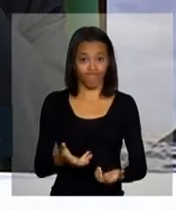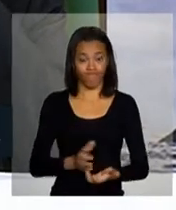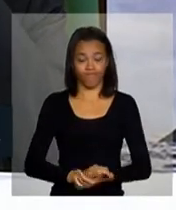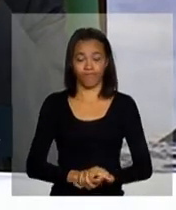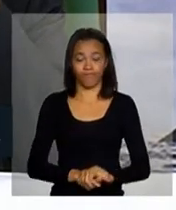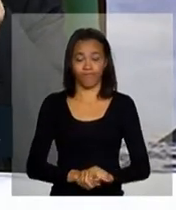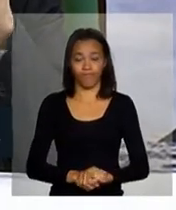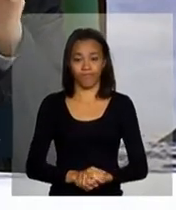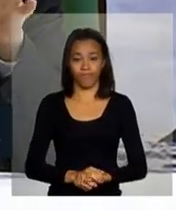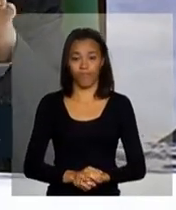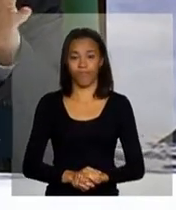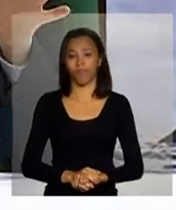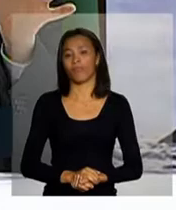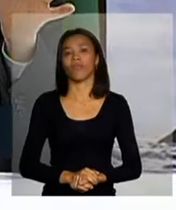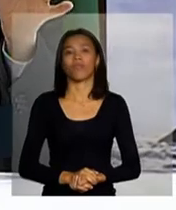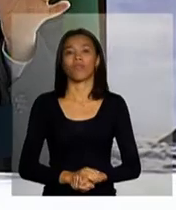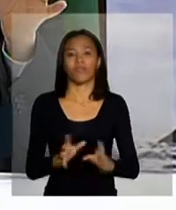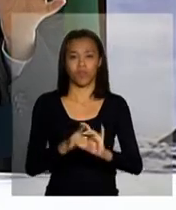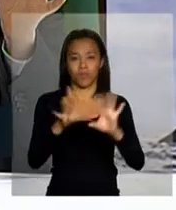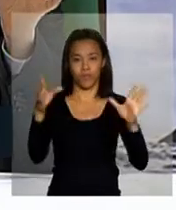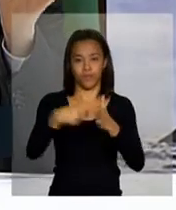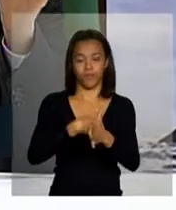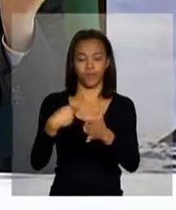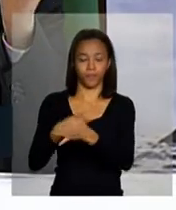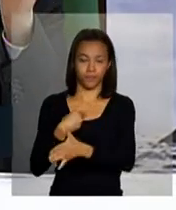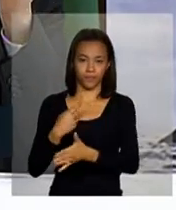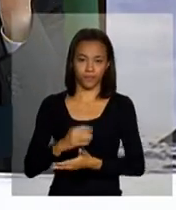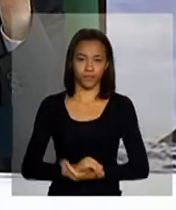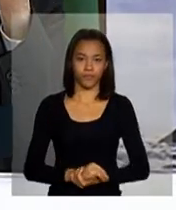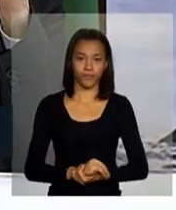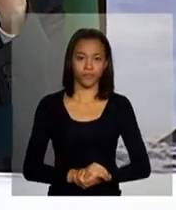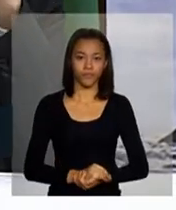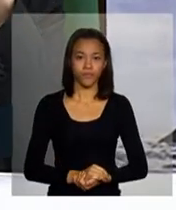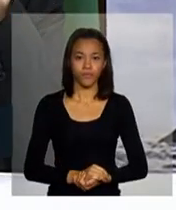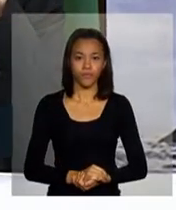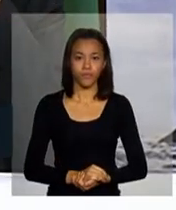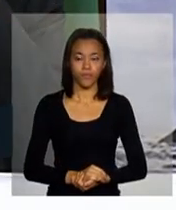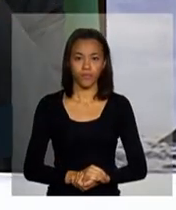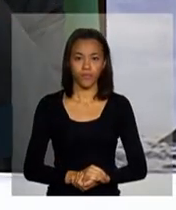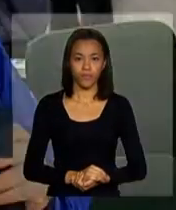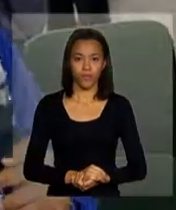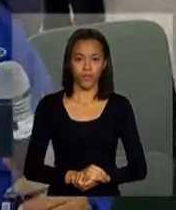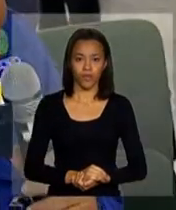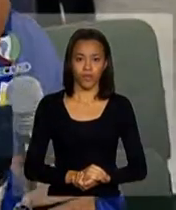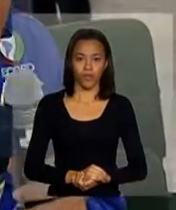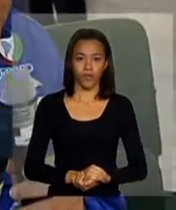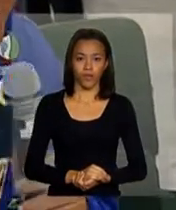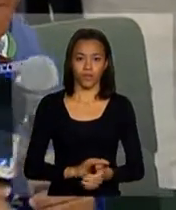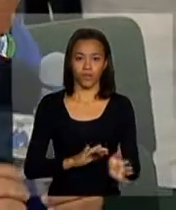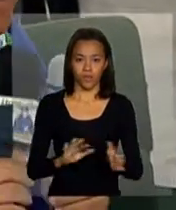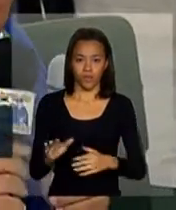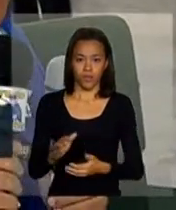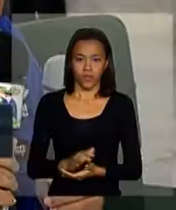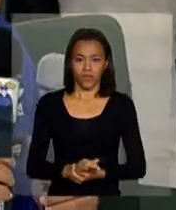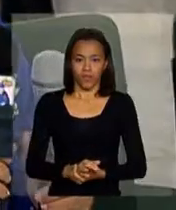Vamos à próxima pergunta. Estamos à disposição, hein? Ministro, para a nossa Hora do Pescador,